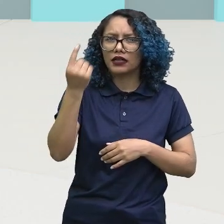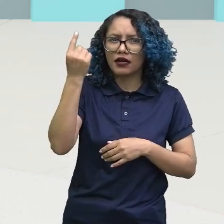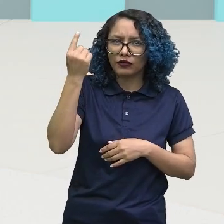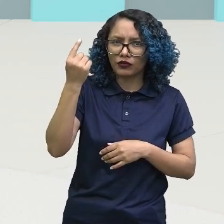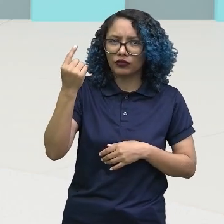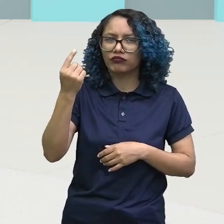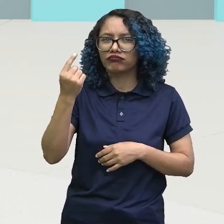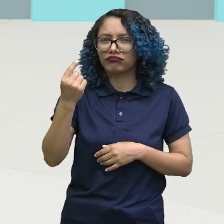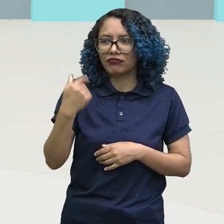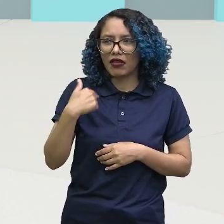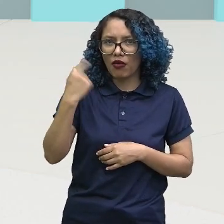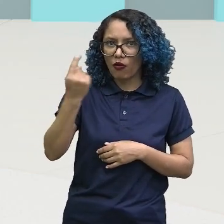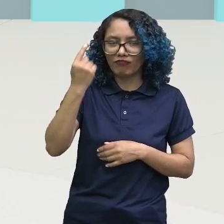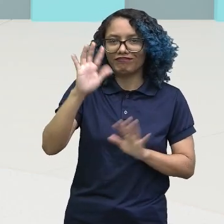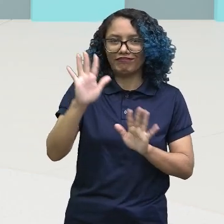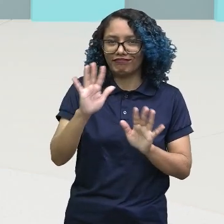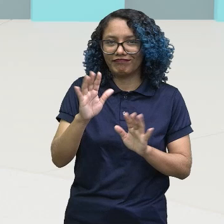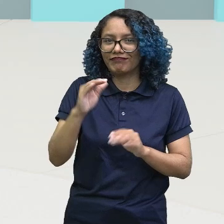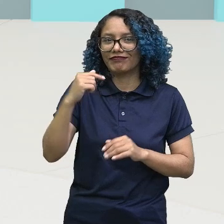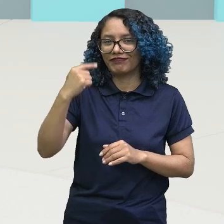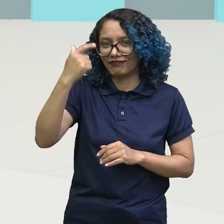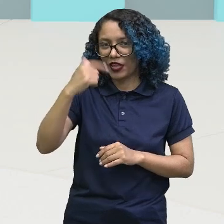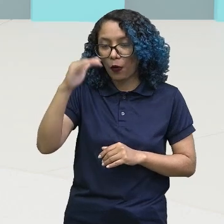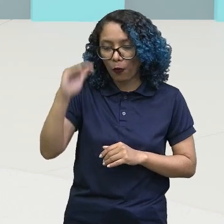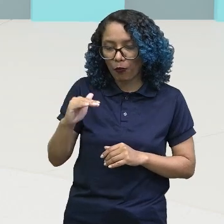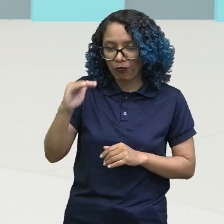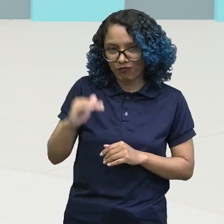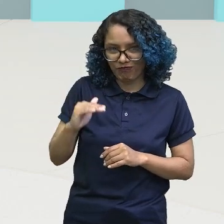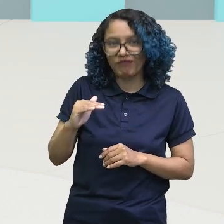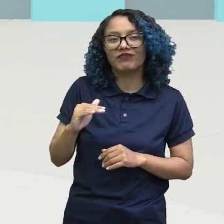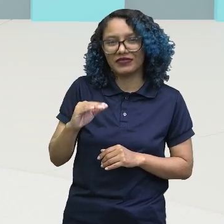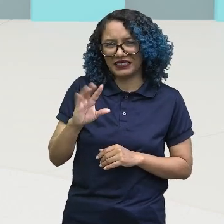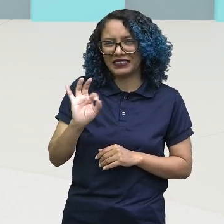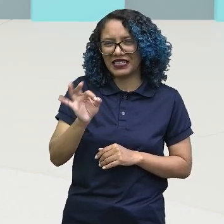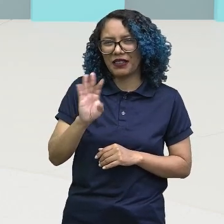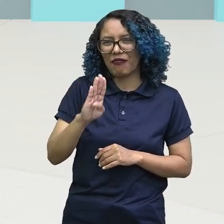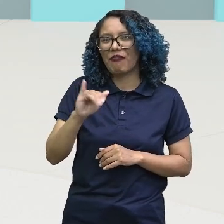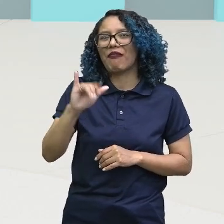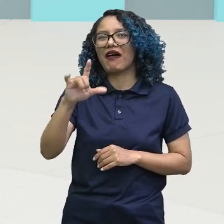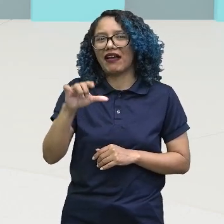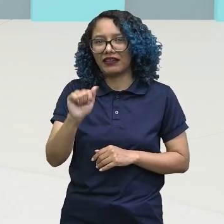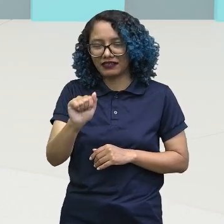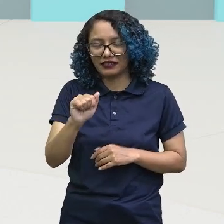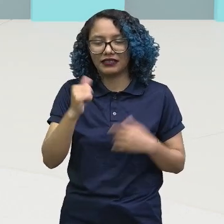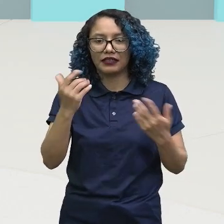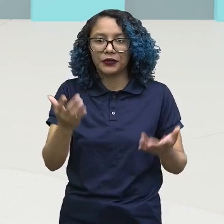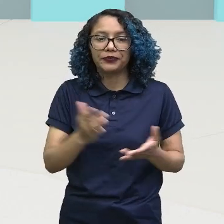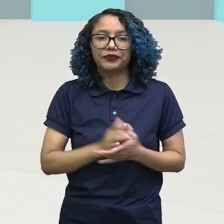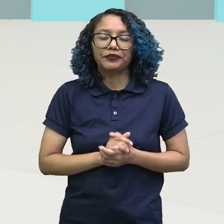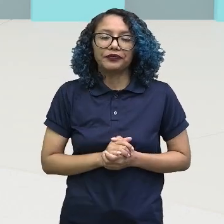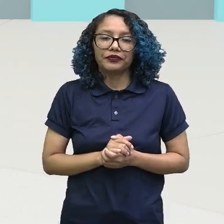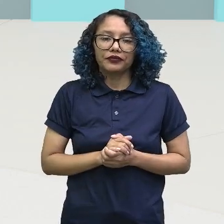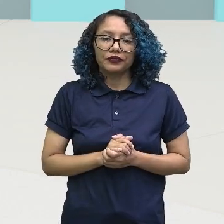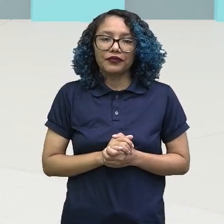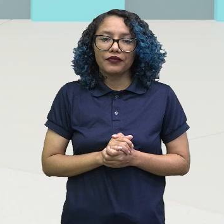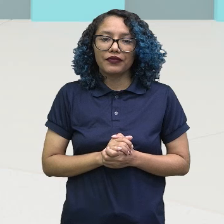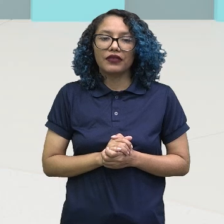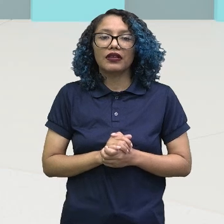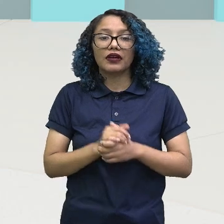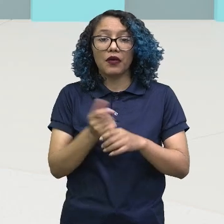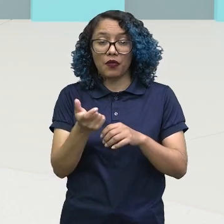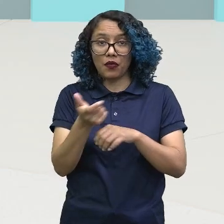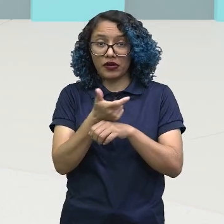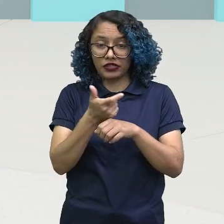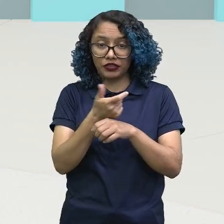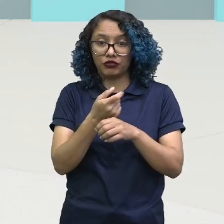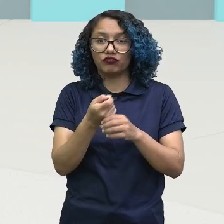caso, eu sou baixa, como vocês podem perceber, então a minha característica é baixa, ok? Então, adjetivo caracteriza.